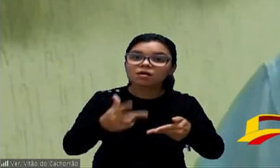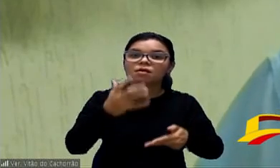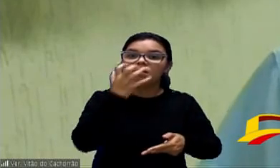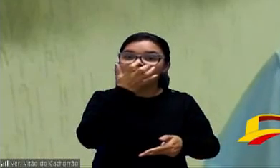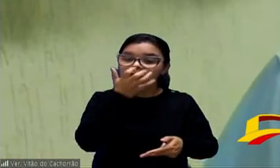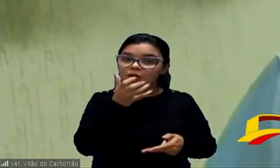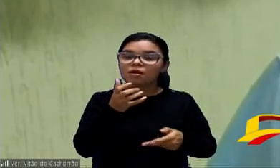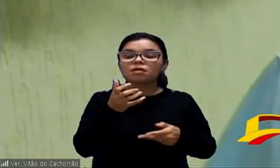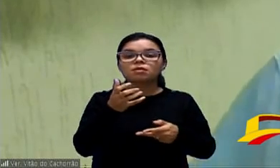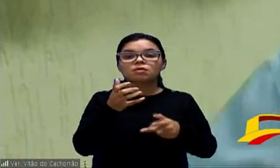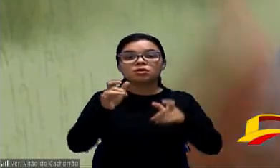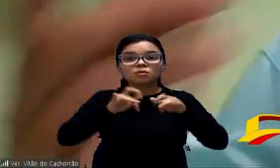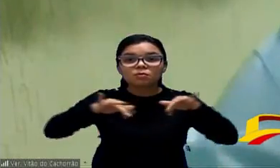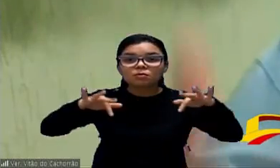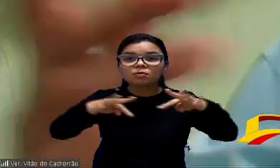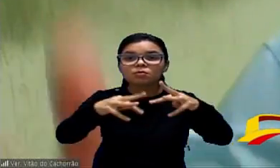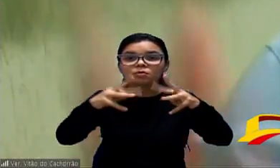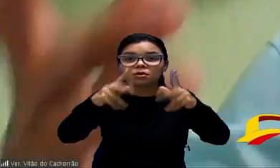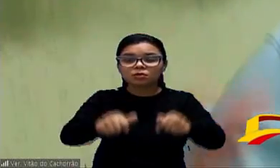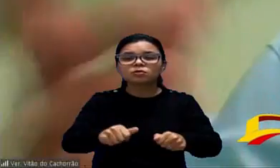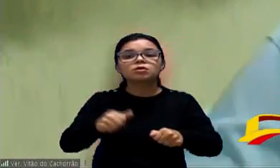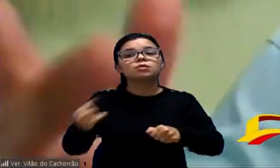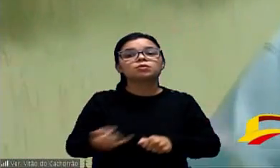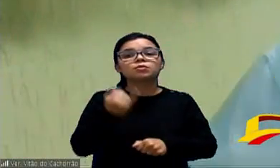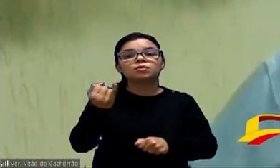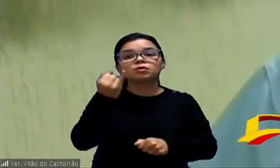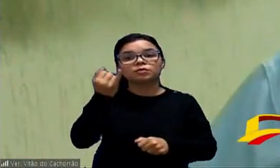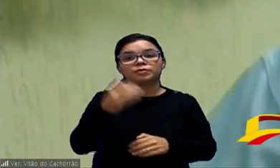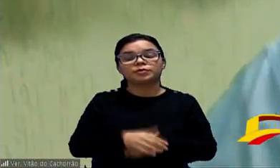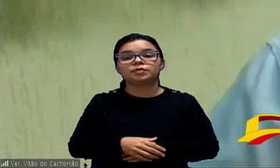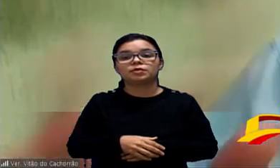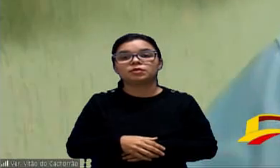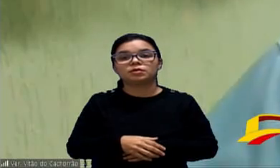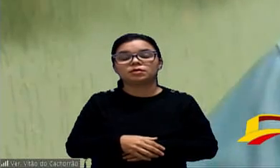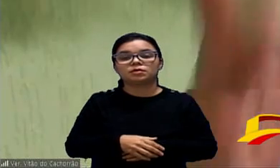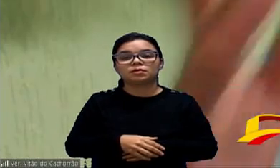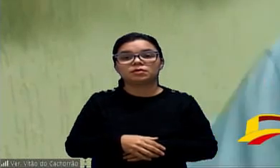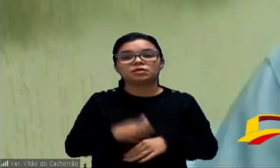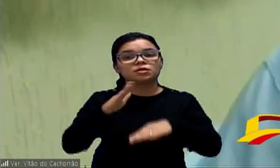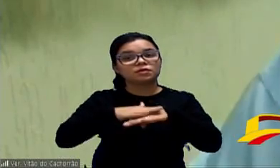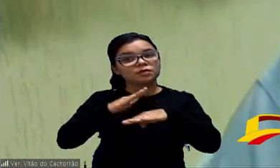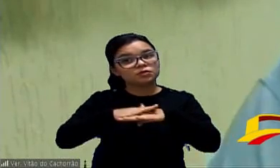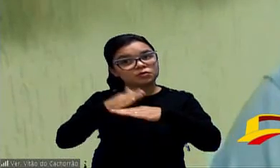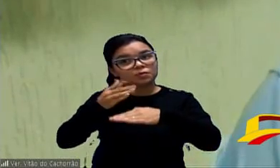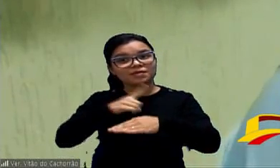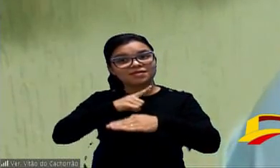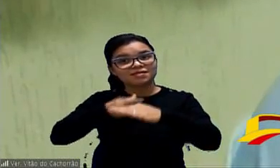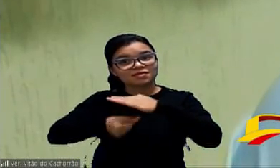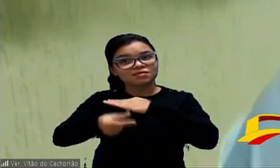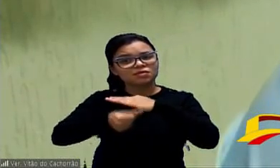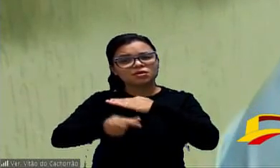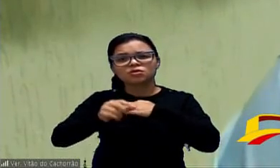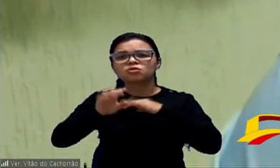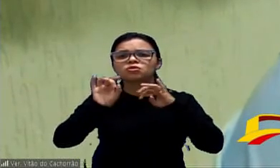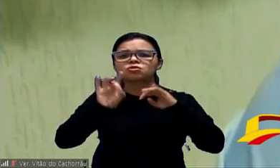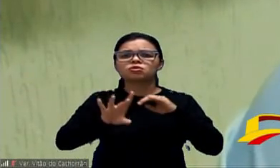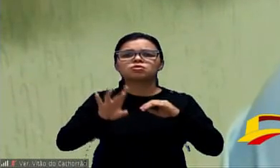massa é muito importante. Para isso, a gente tem que fazer alguma coisa para ter recurso. É só isso. Deus abençoe a todos.